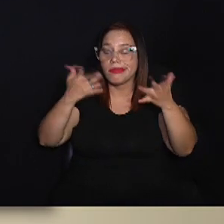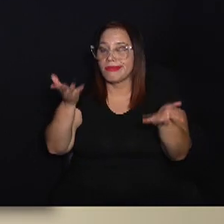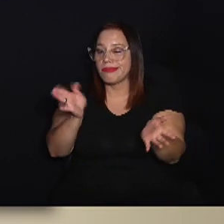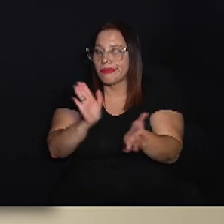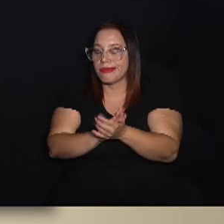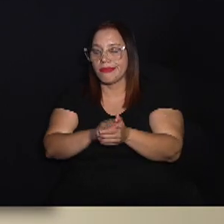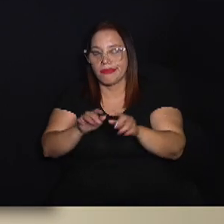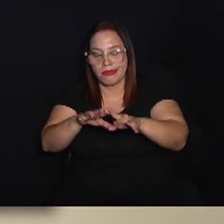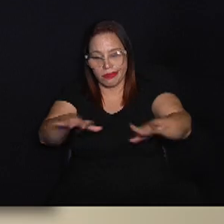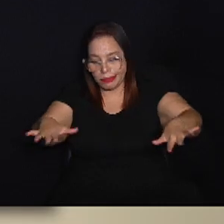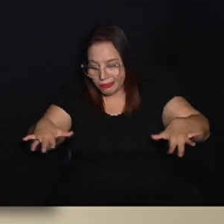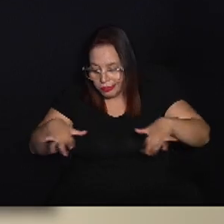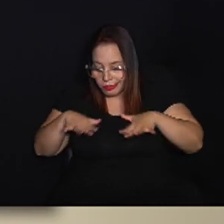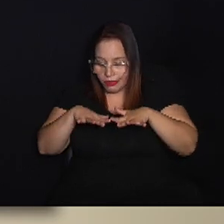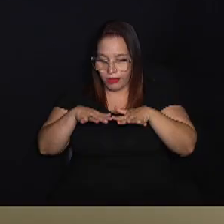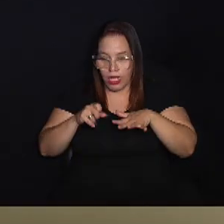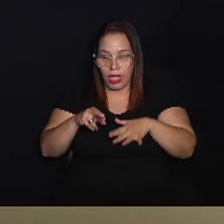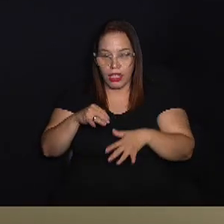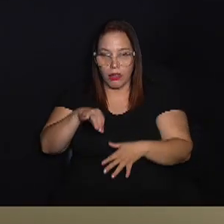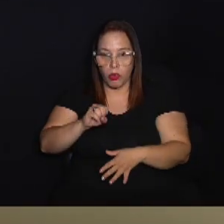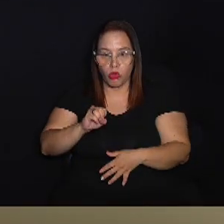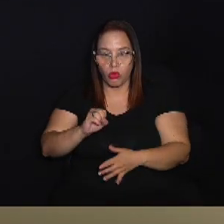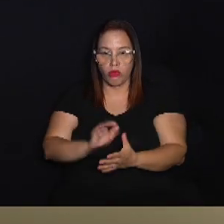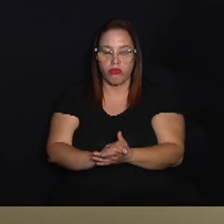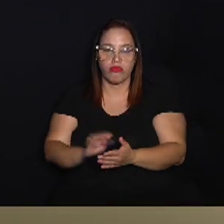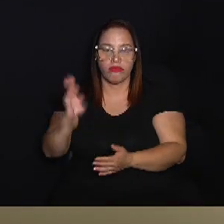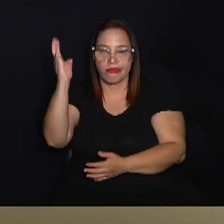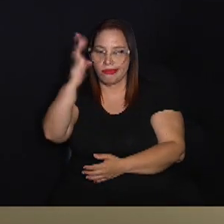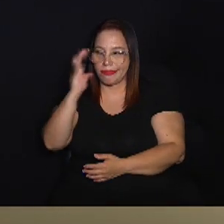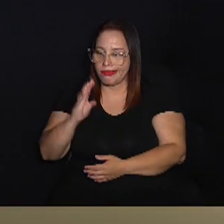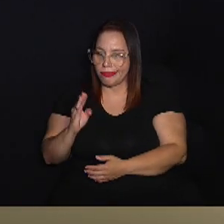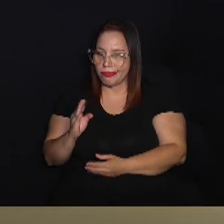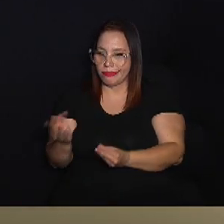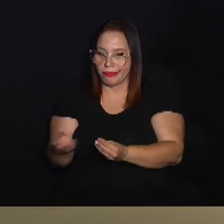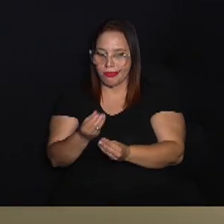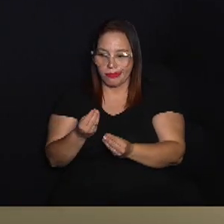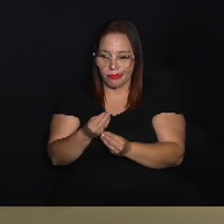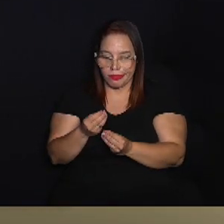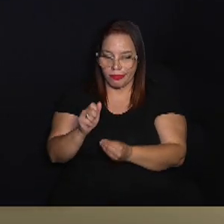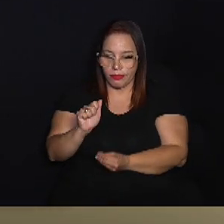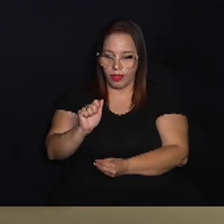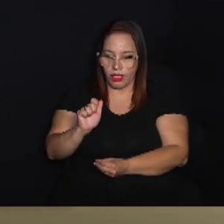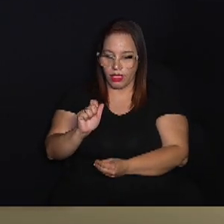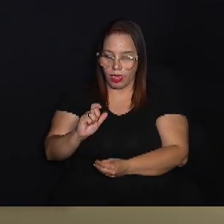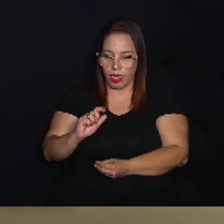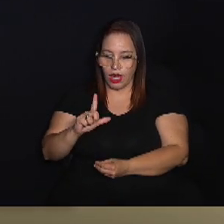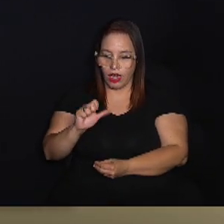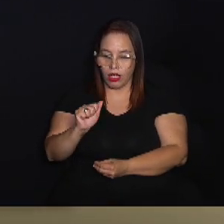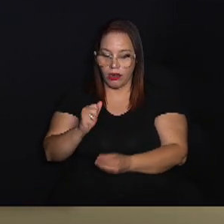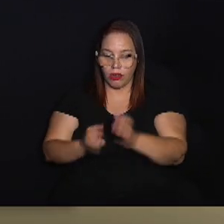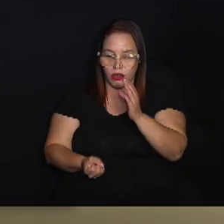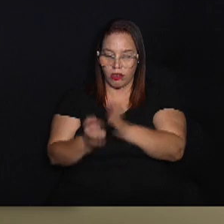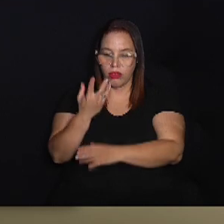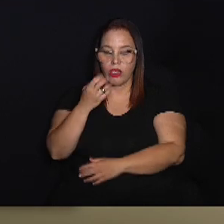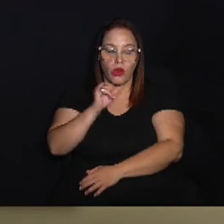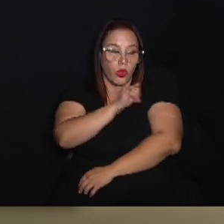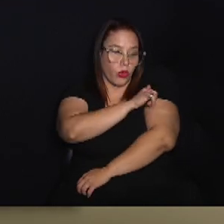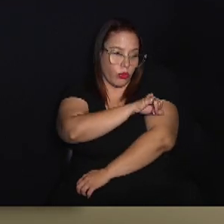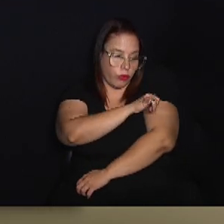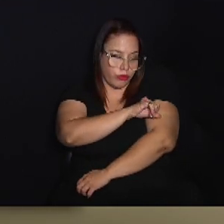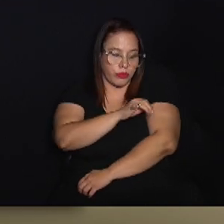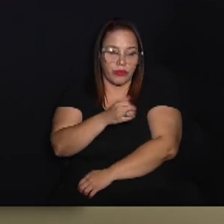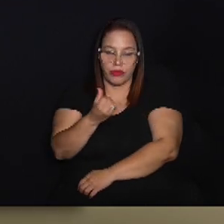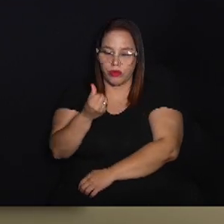nos jardins de Academos. No Brasil, a Academia Brasileira de Letras, fundada no Rio de Janeiro em